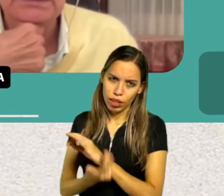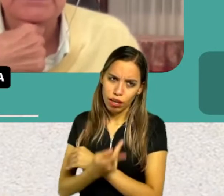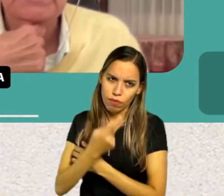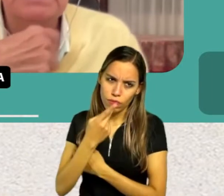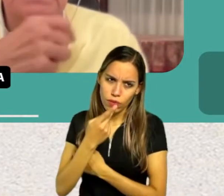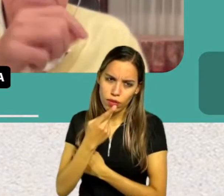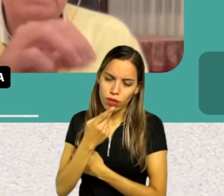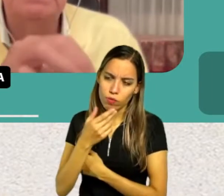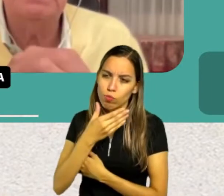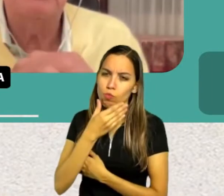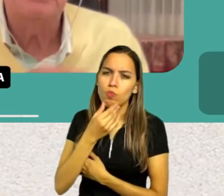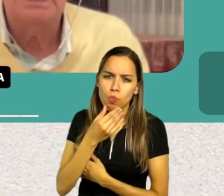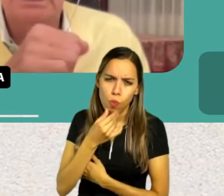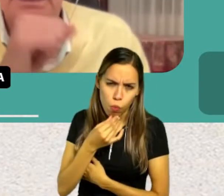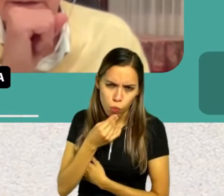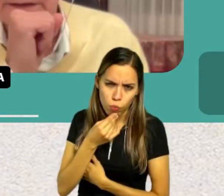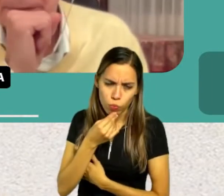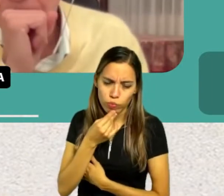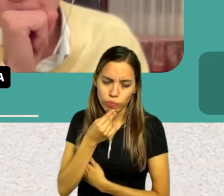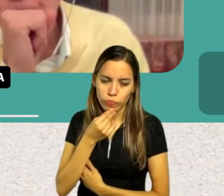Hemingway, dizia assim,